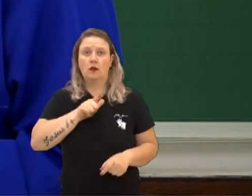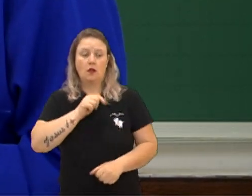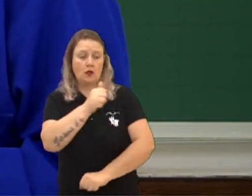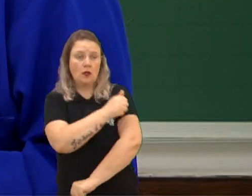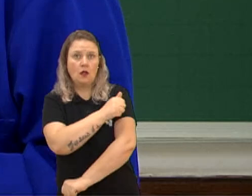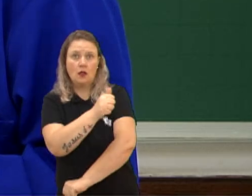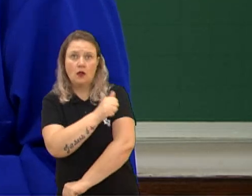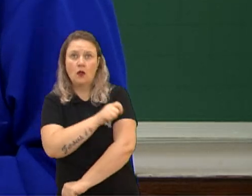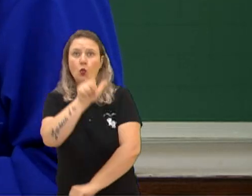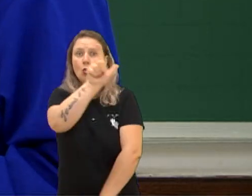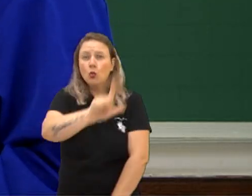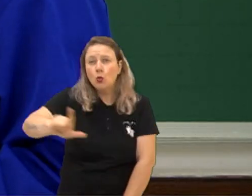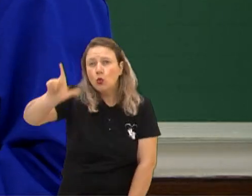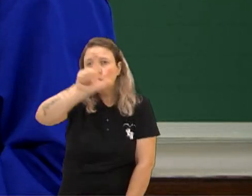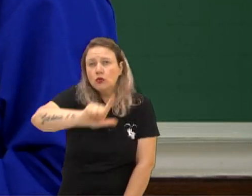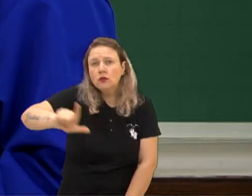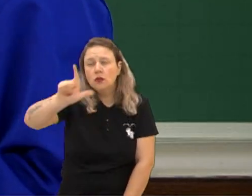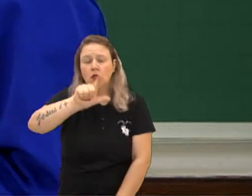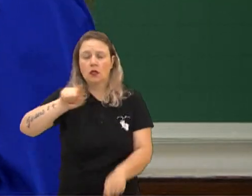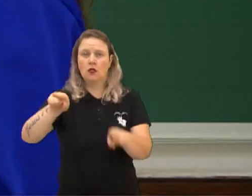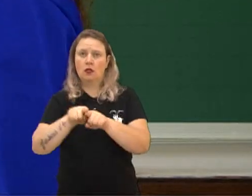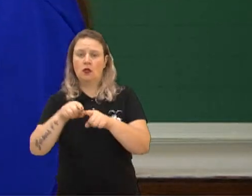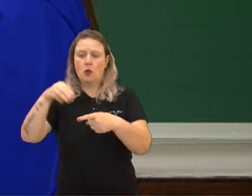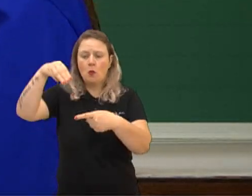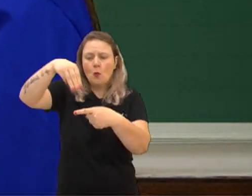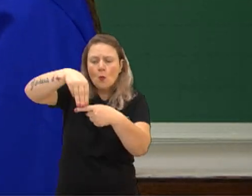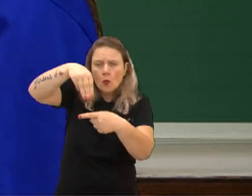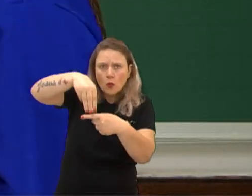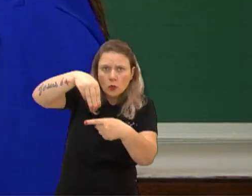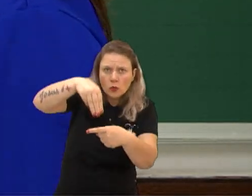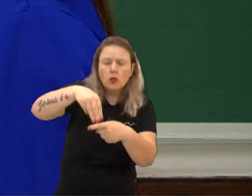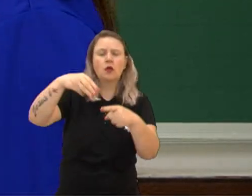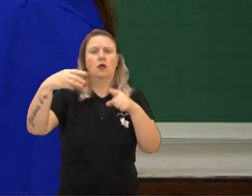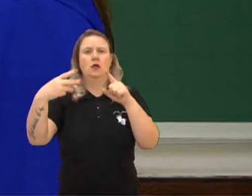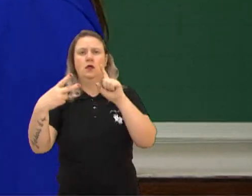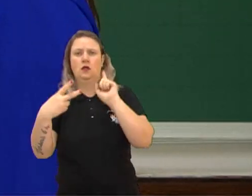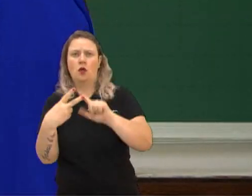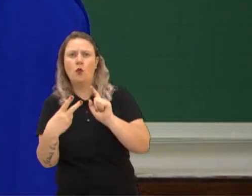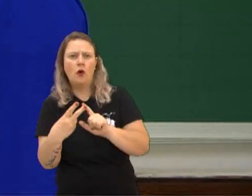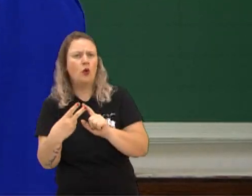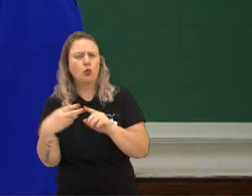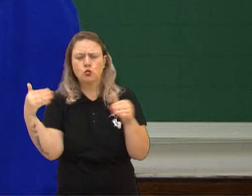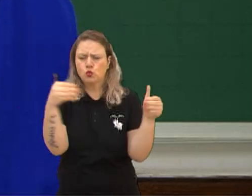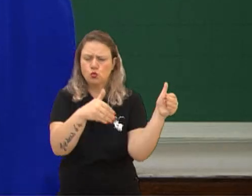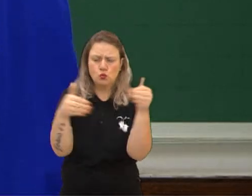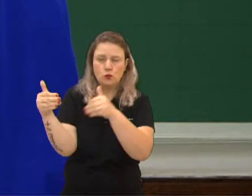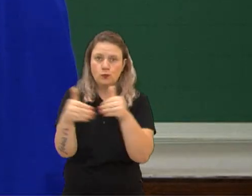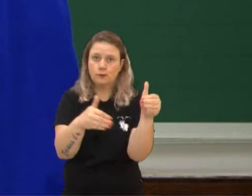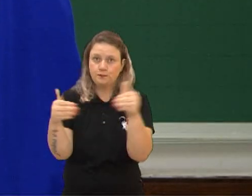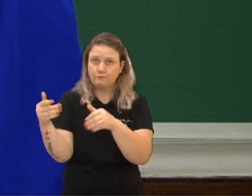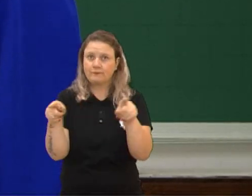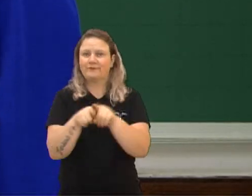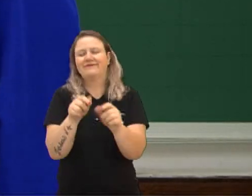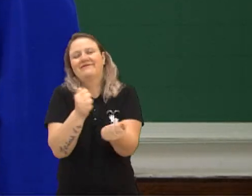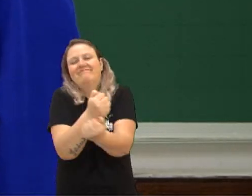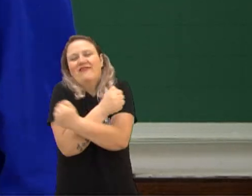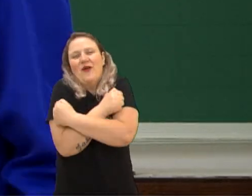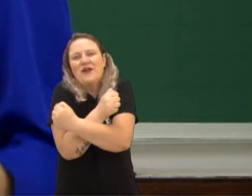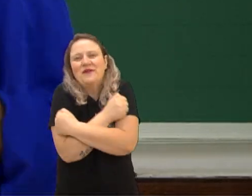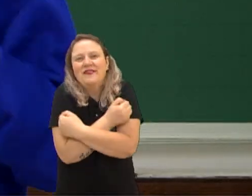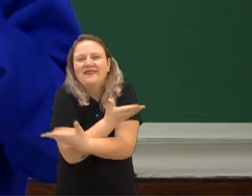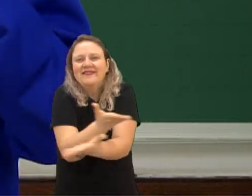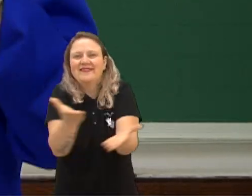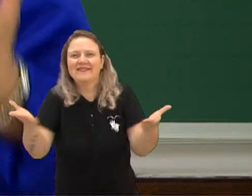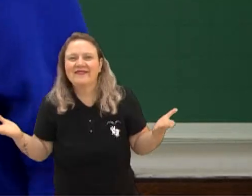de Londrina, de Maringá, estão participando conosco aqui, professora Rosa. O nosso abraço a todos